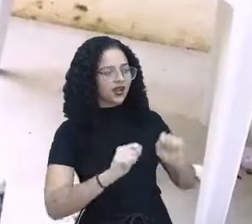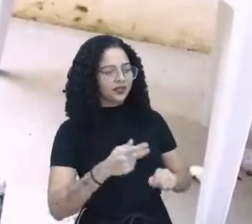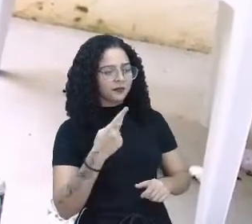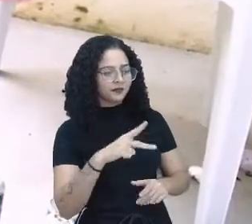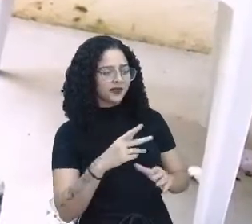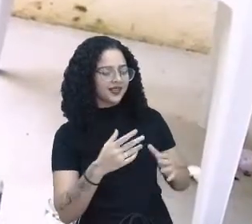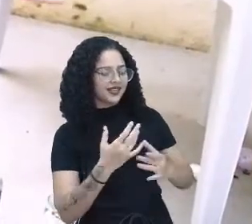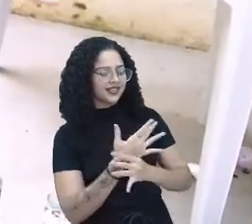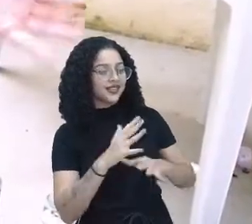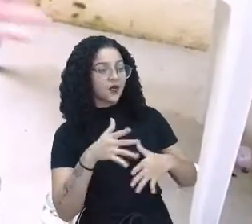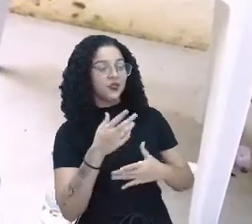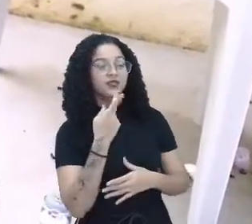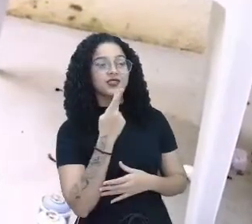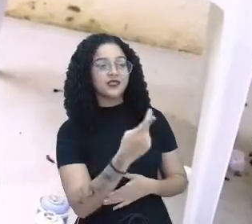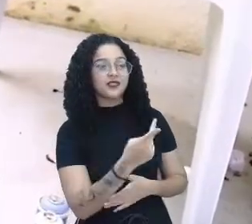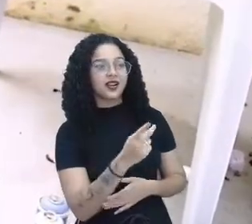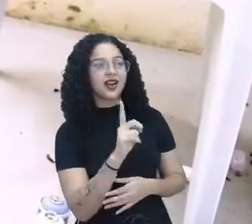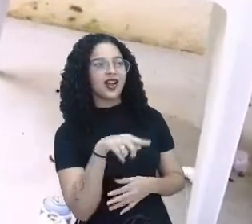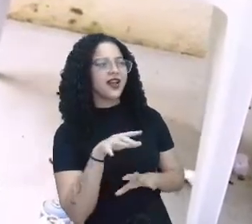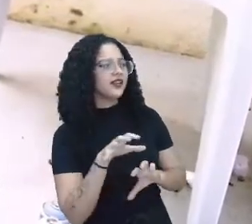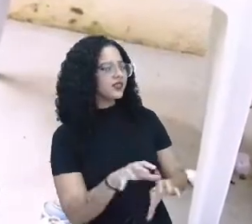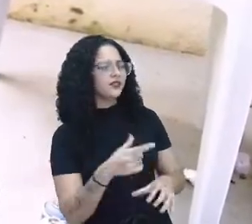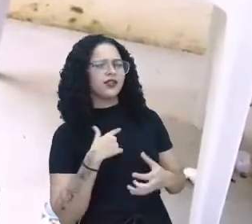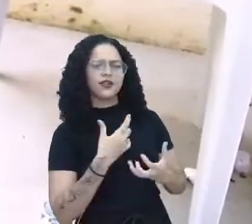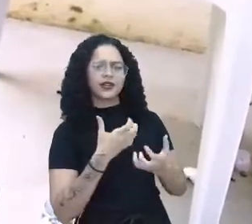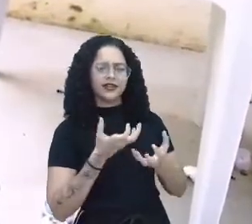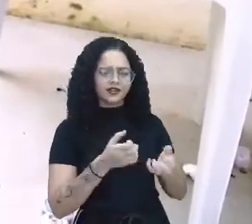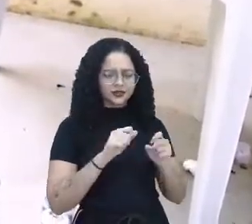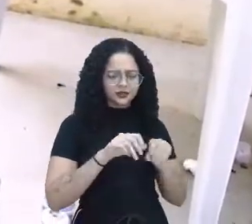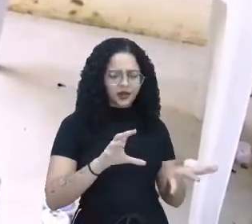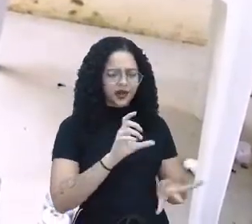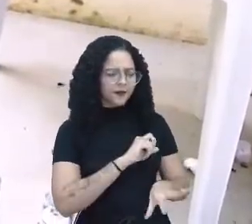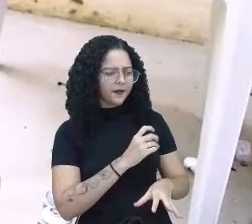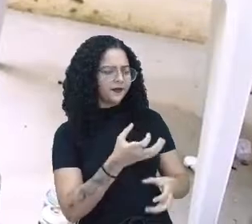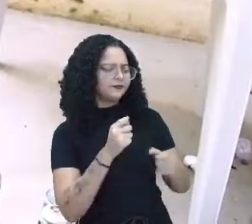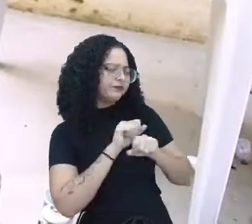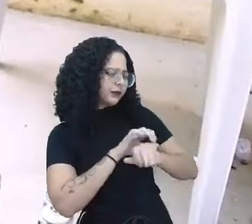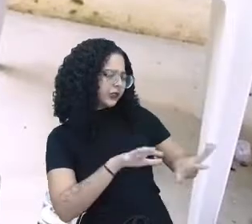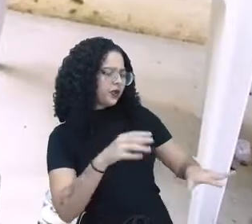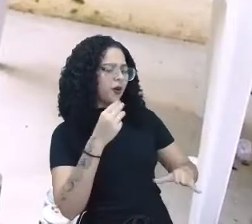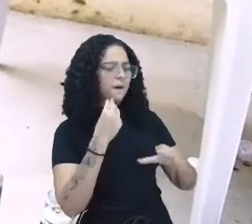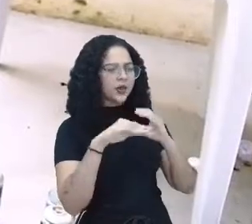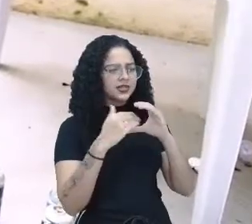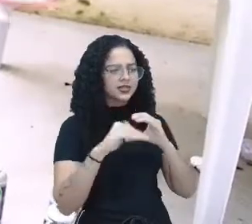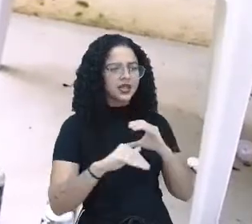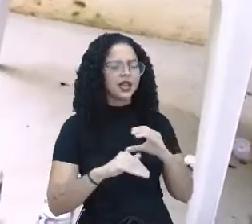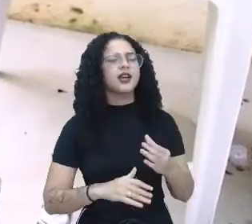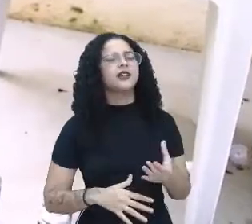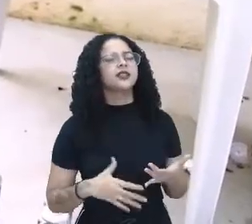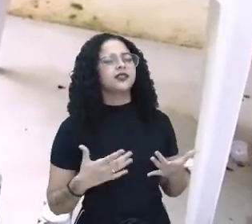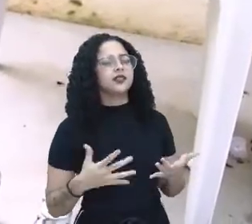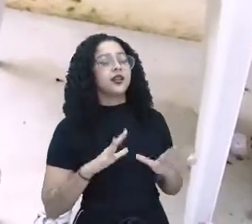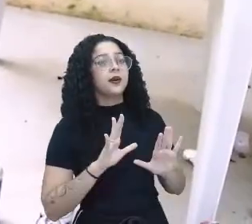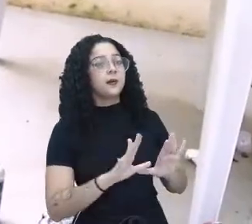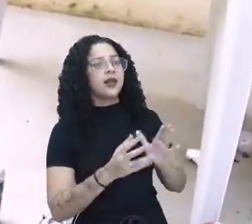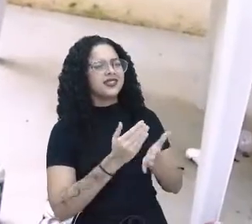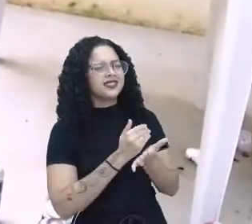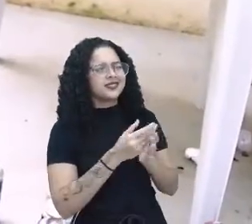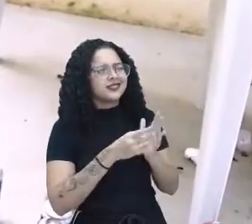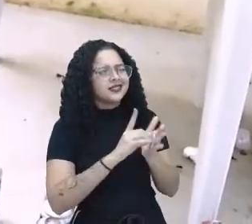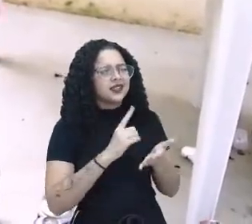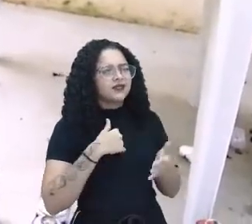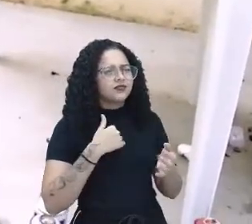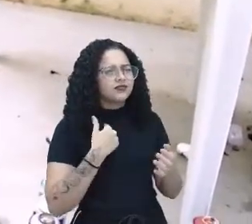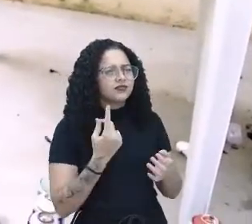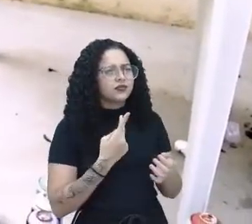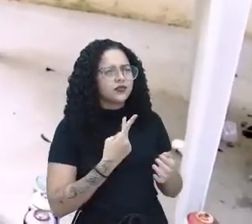cidade, mas aí quando você diz que é isso, você queria espalhar amor, espalhar uma mensagem, né? E aí, mais cedo, a gente estava